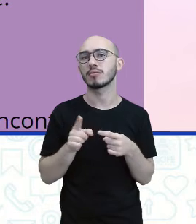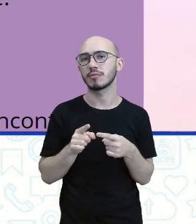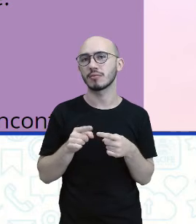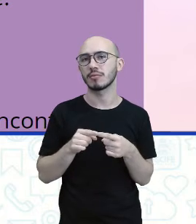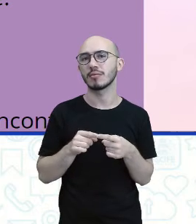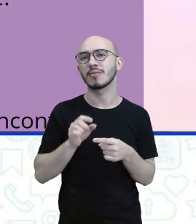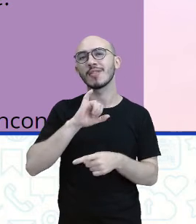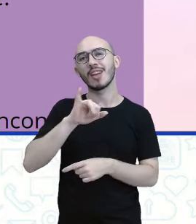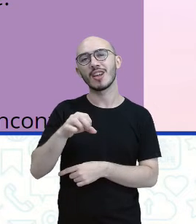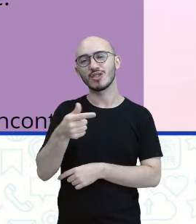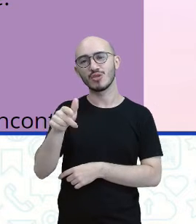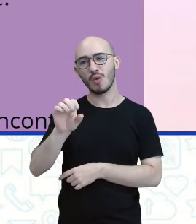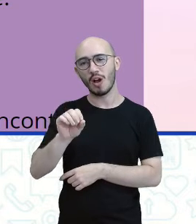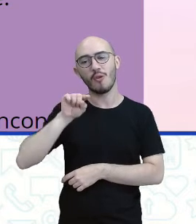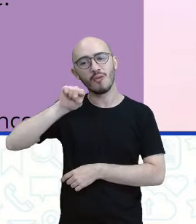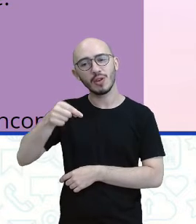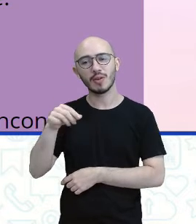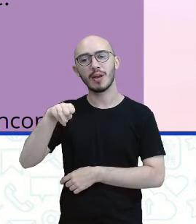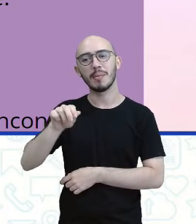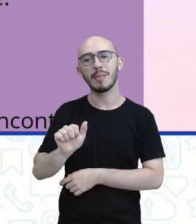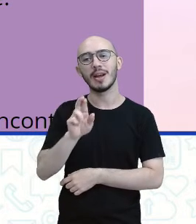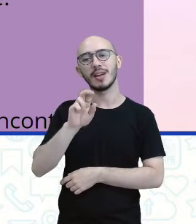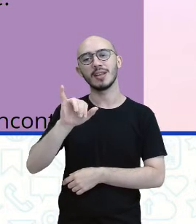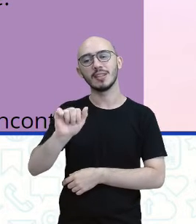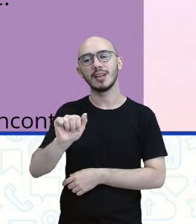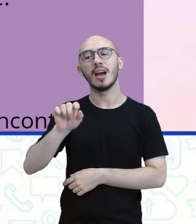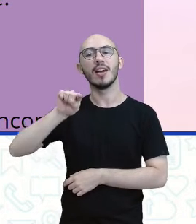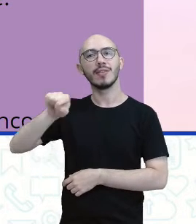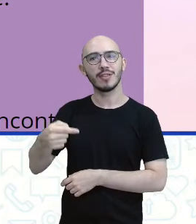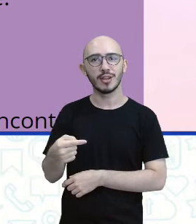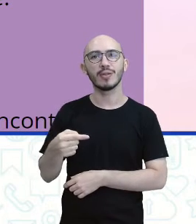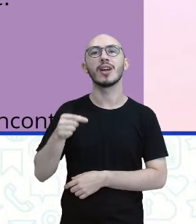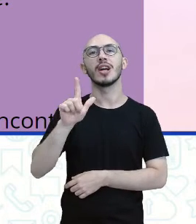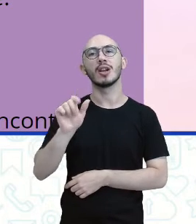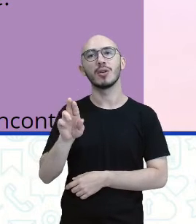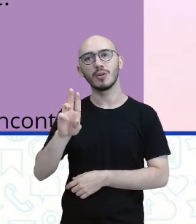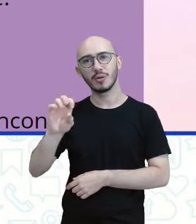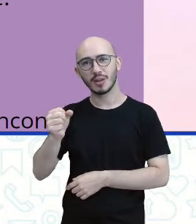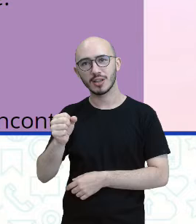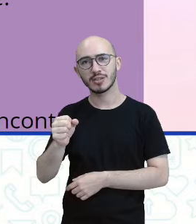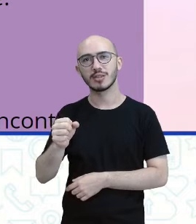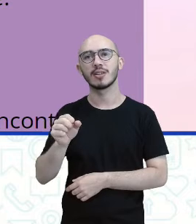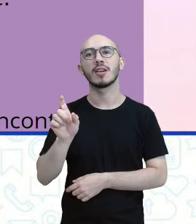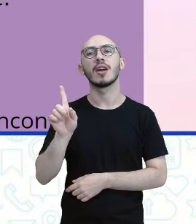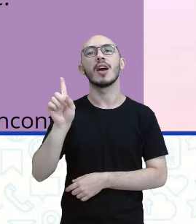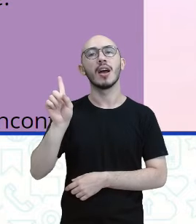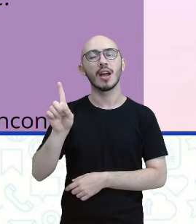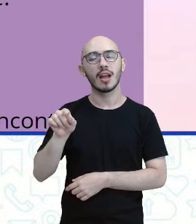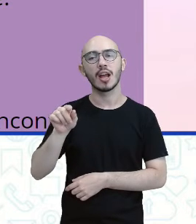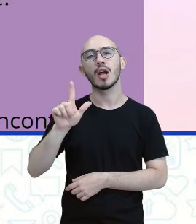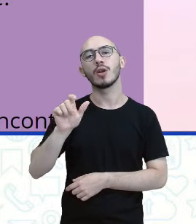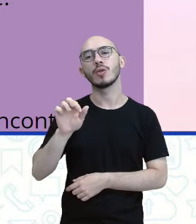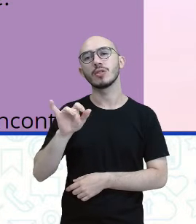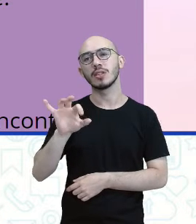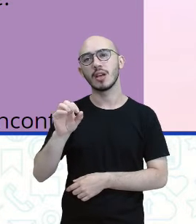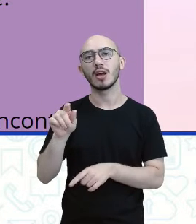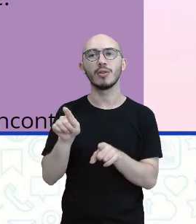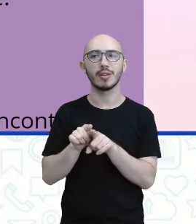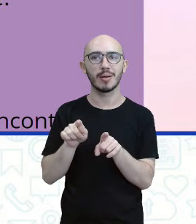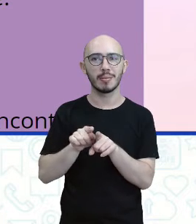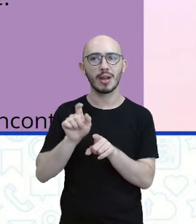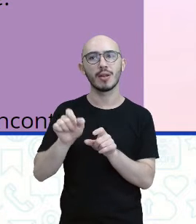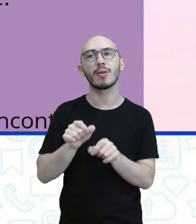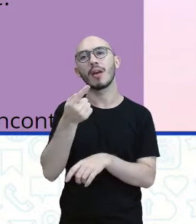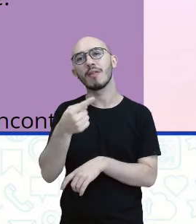Luciano foram ao cinema. A gente tem o quê? Um sujeito composto porque temos mais de um núcleo. E esses núcleos são separados por